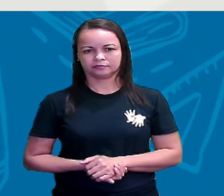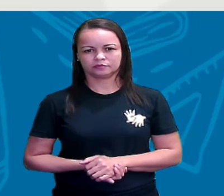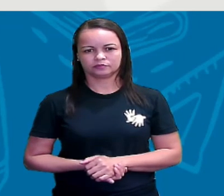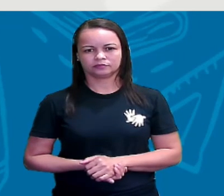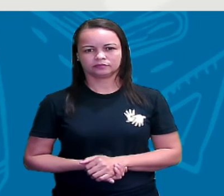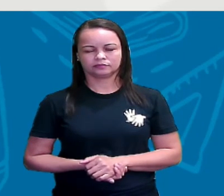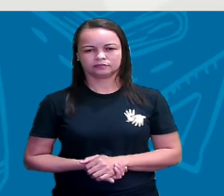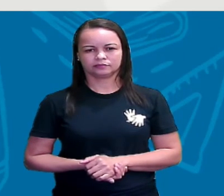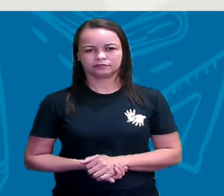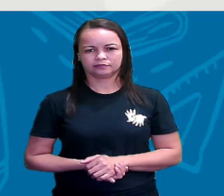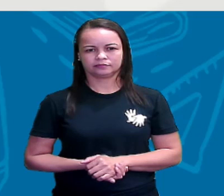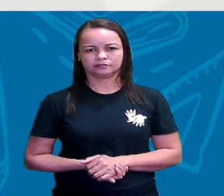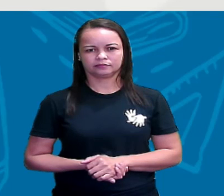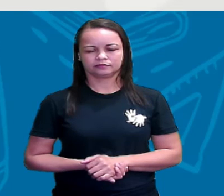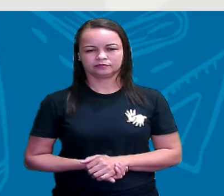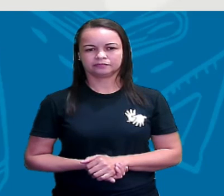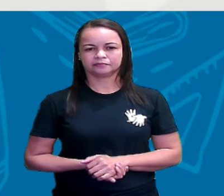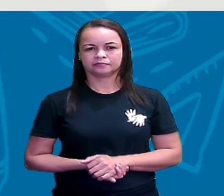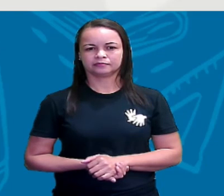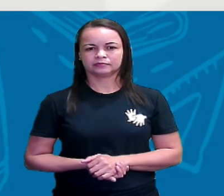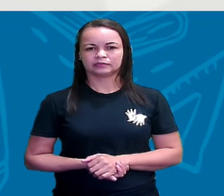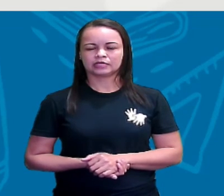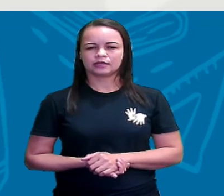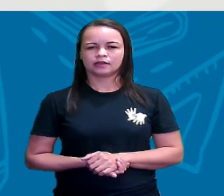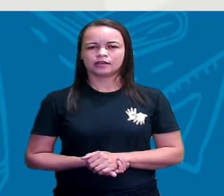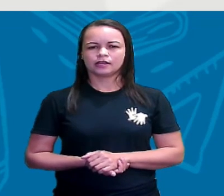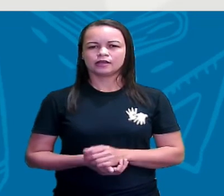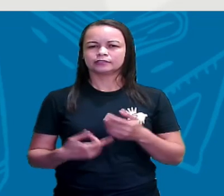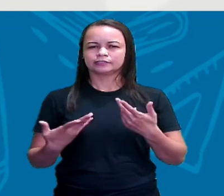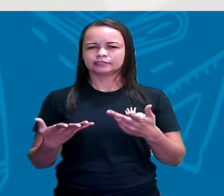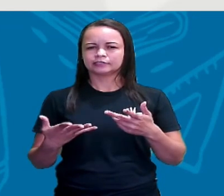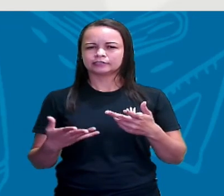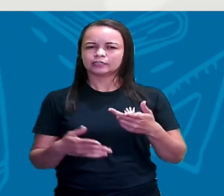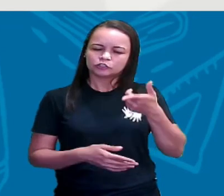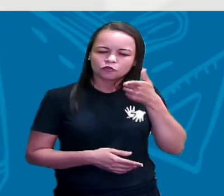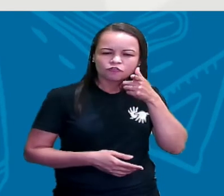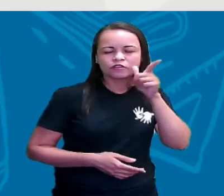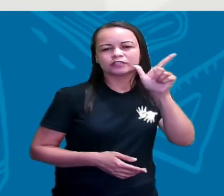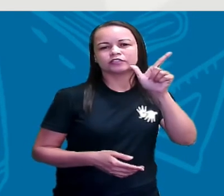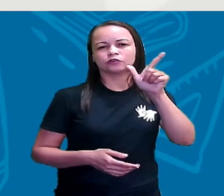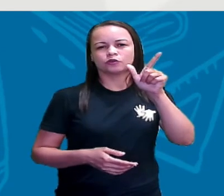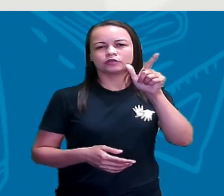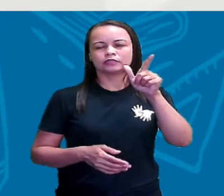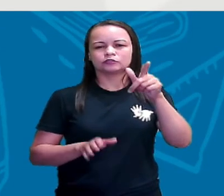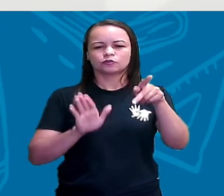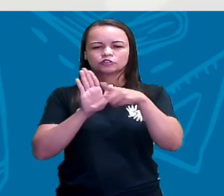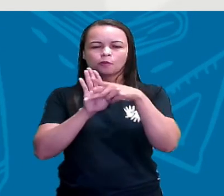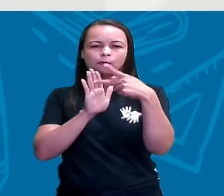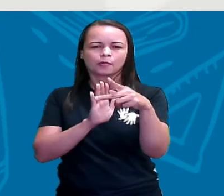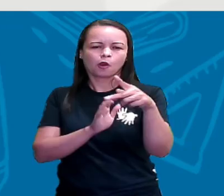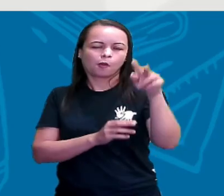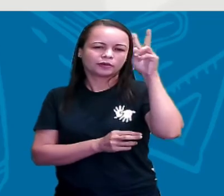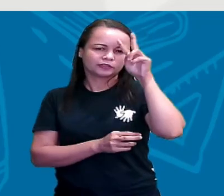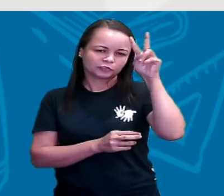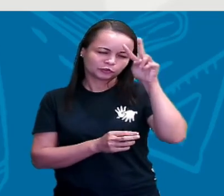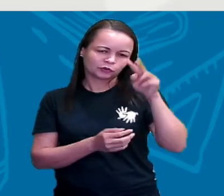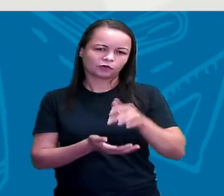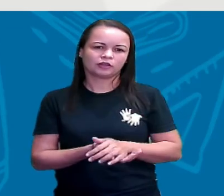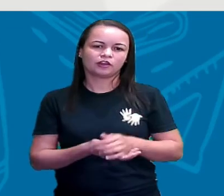your own stories. Sejam heróis de suas próprias histórias. Então,